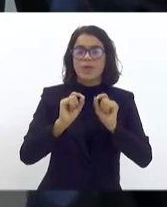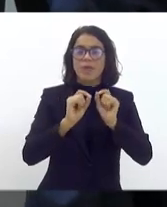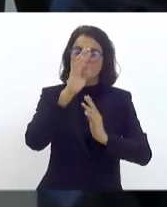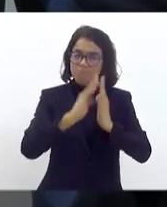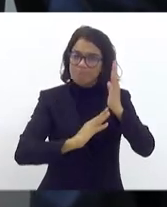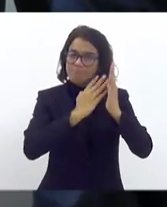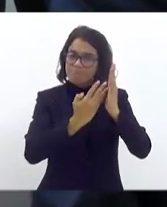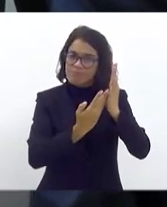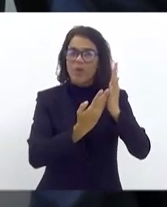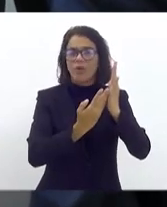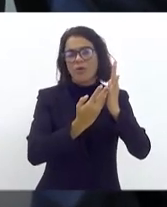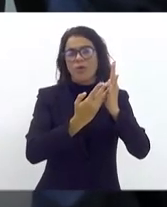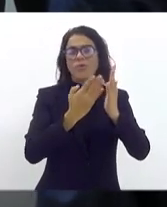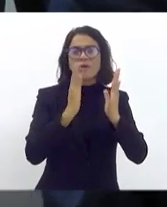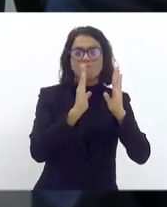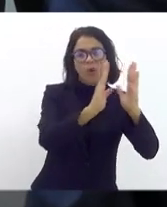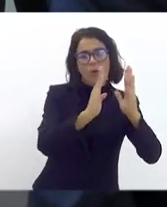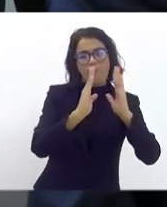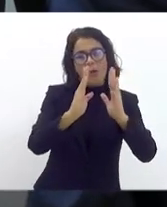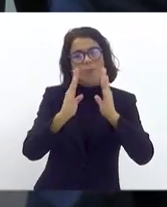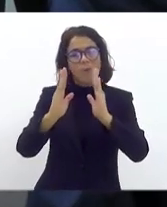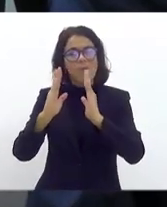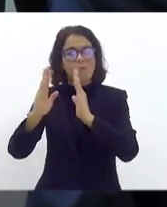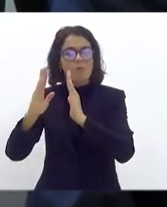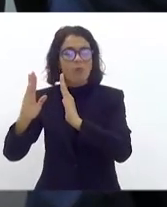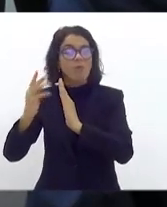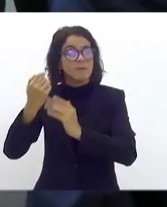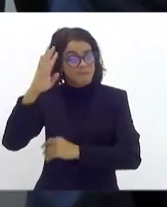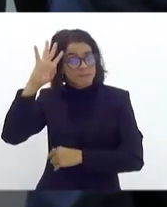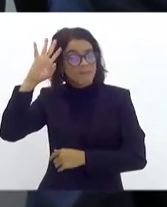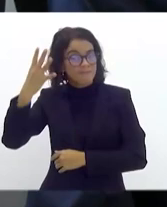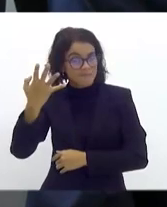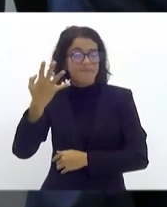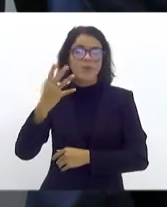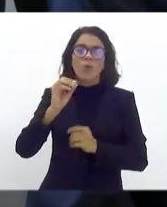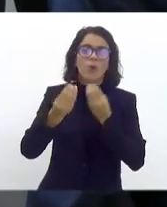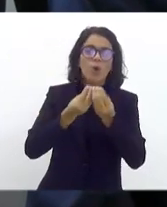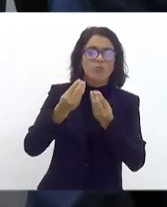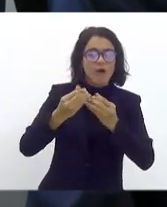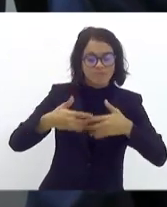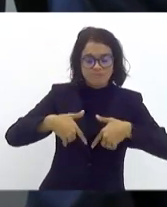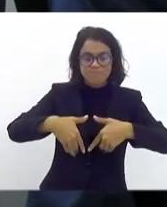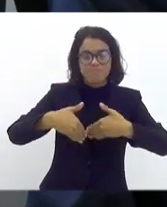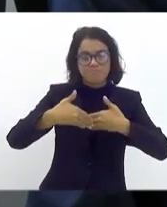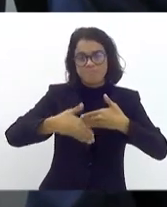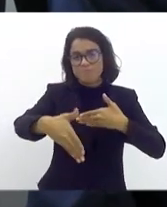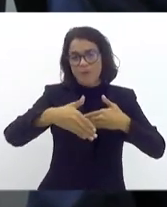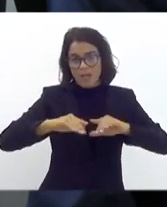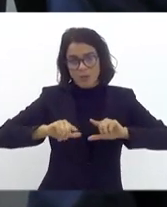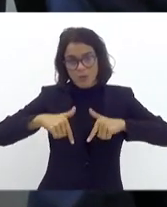cronograma, visto que nós temos uma temporalidade, para definir as nossas ações. Essa é a primeira coisa que eu acho que temos